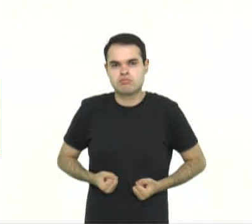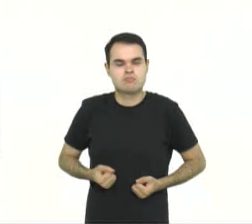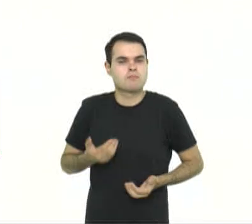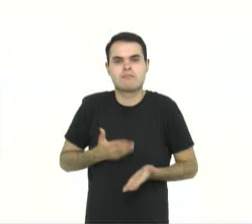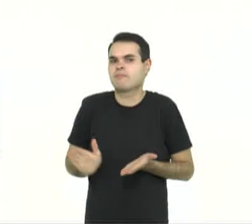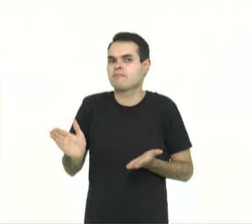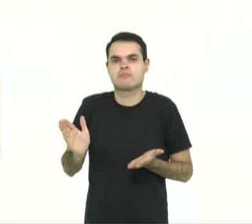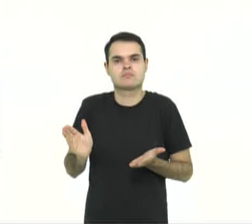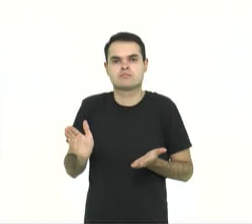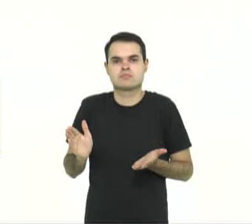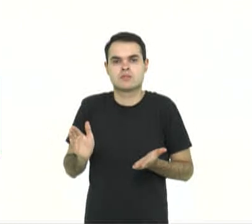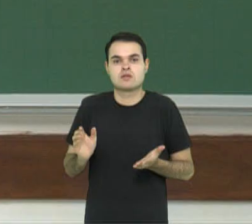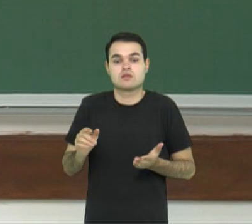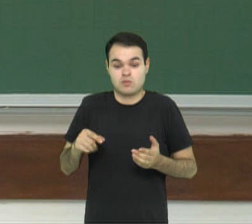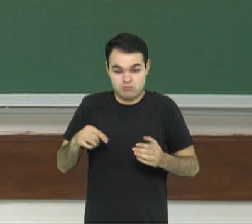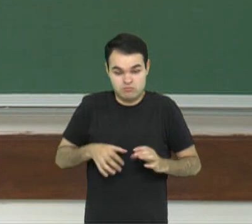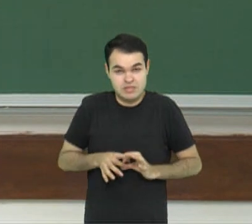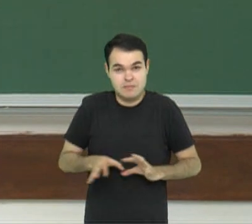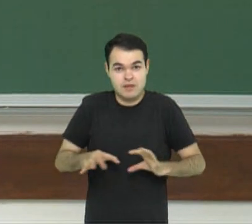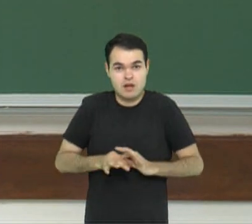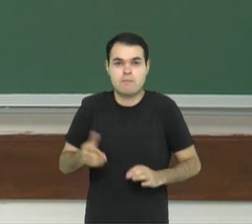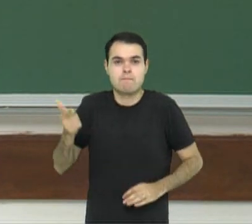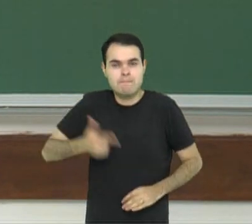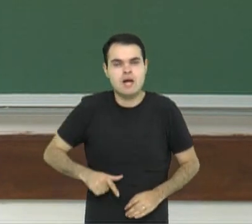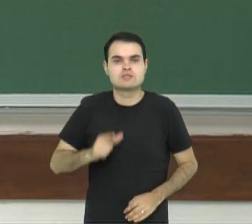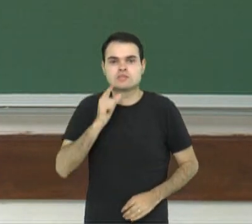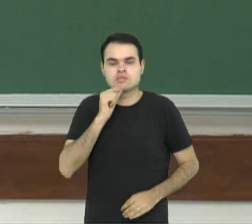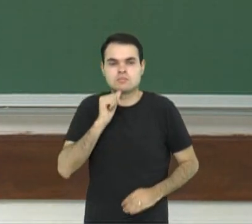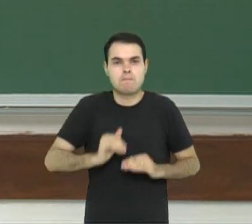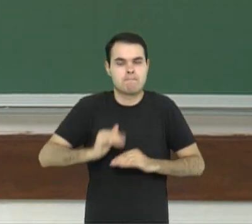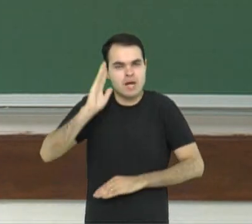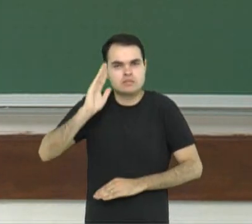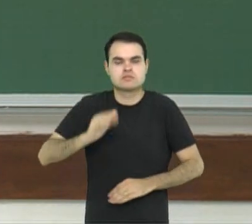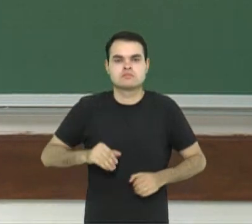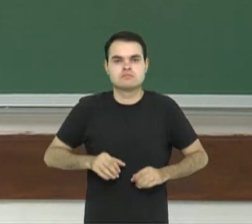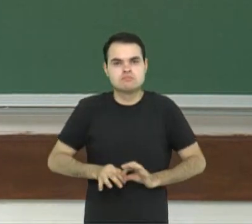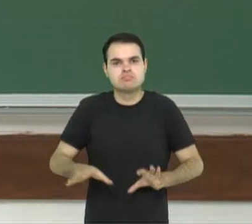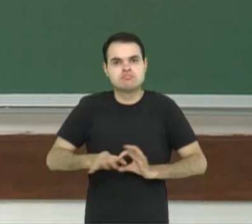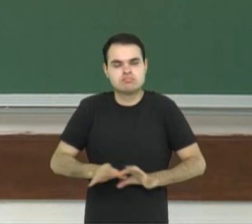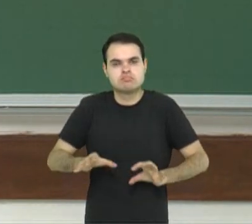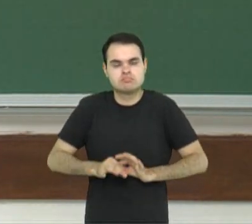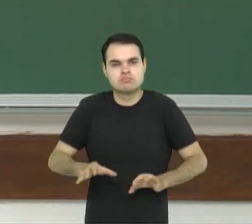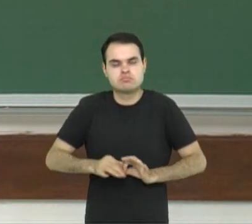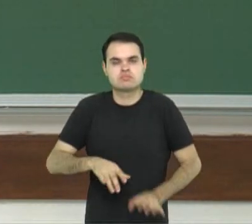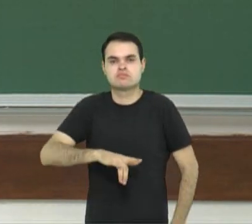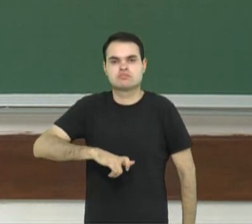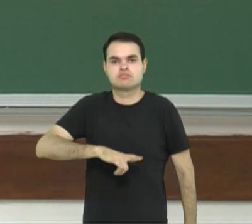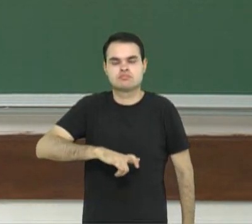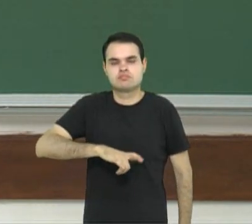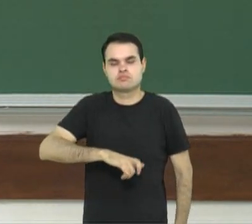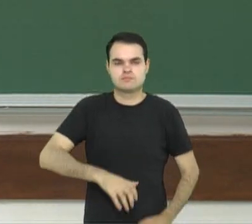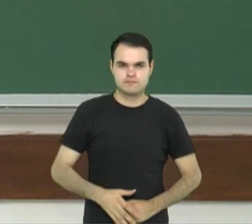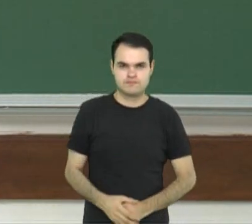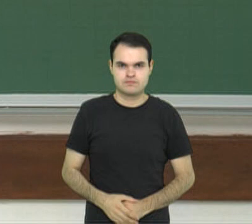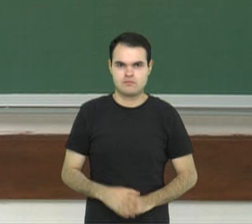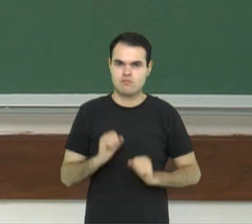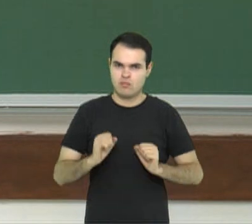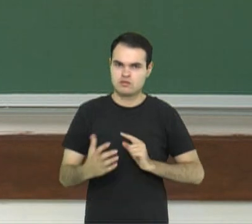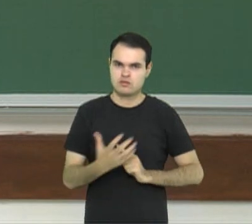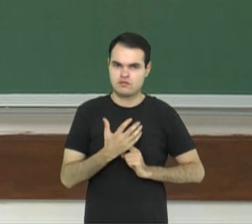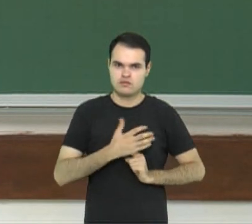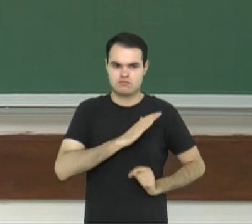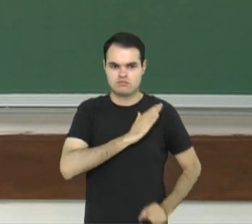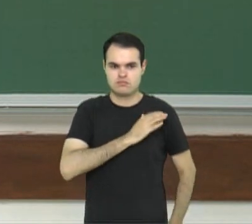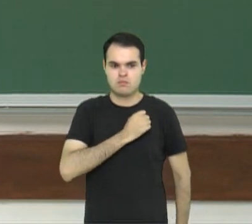Então, acontece a redução da absorção de água pelos rins, eliminando mais urina. Isso também pode interferir nos